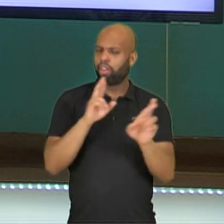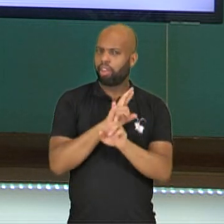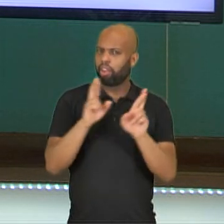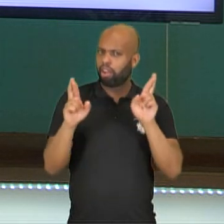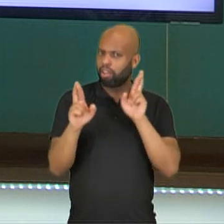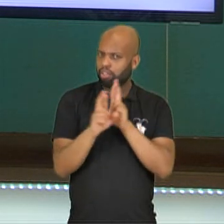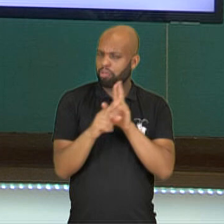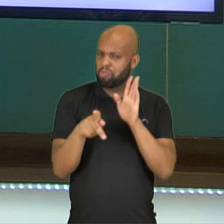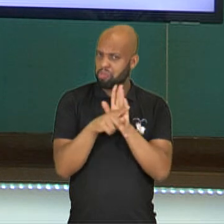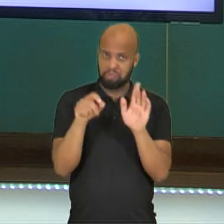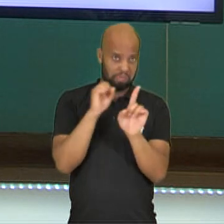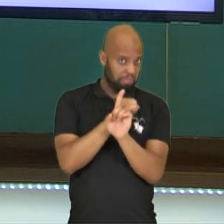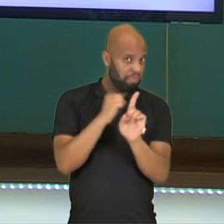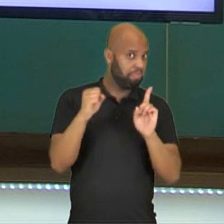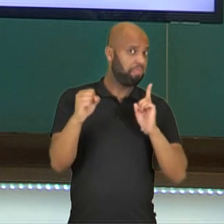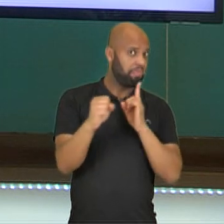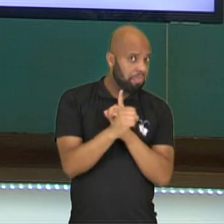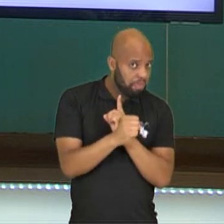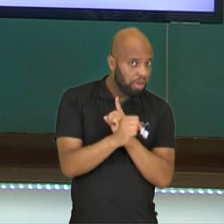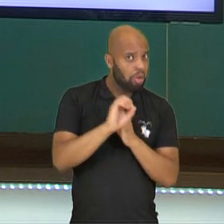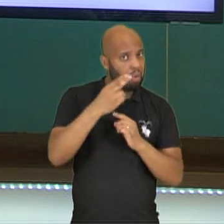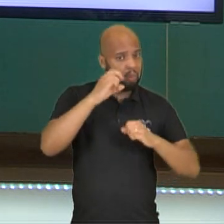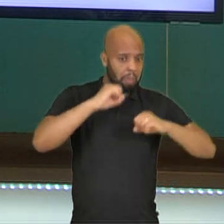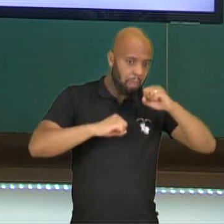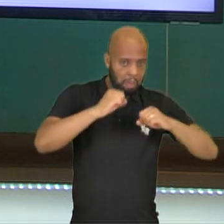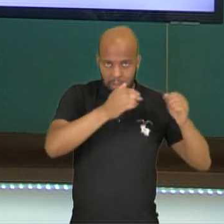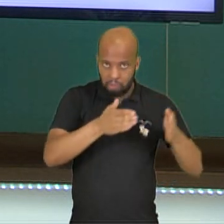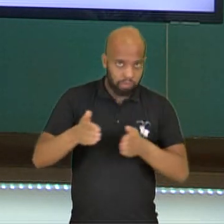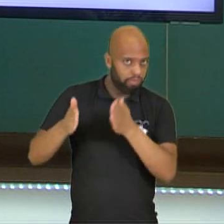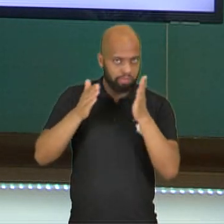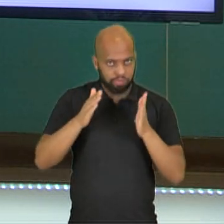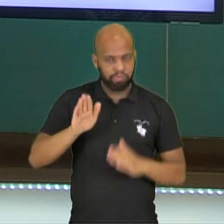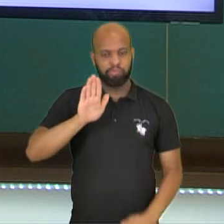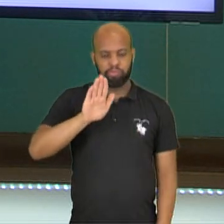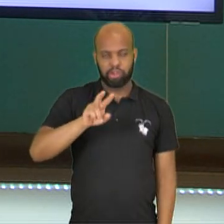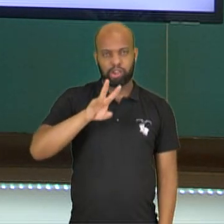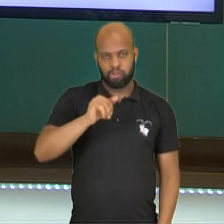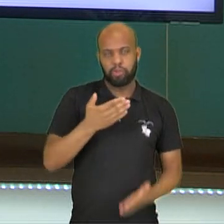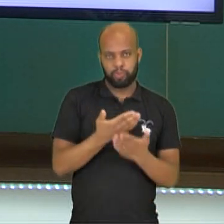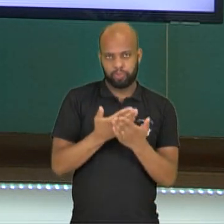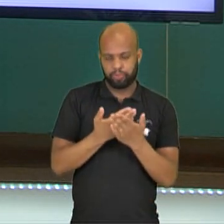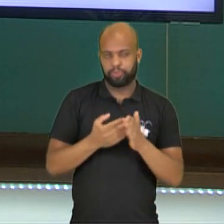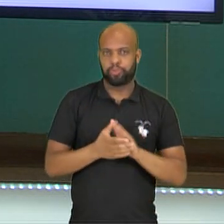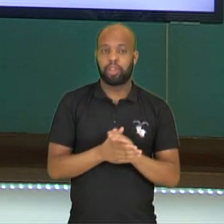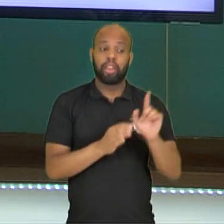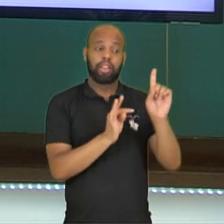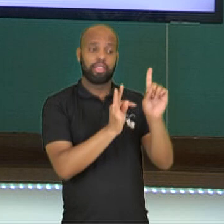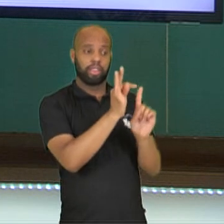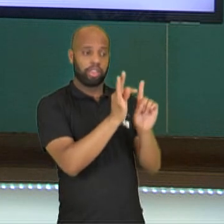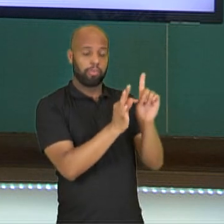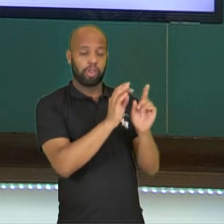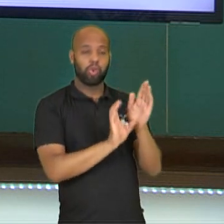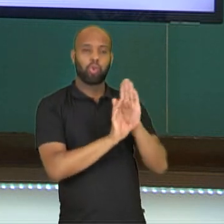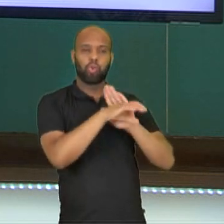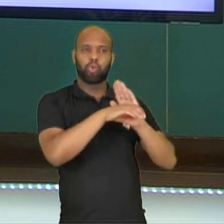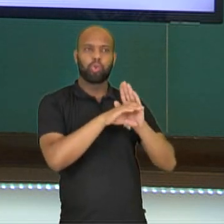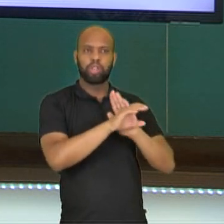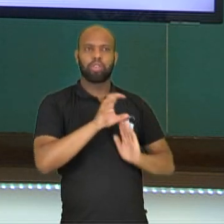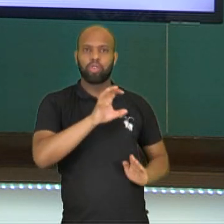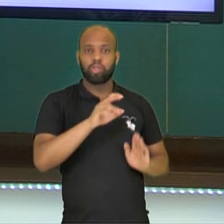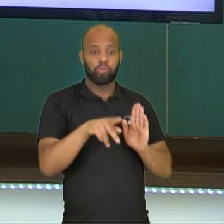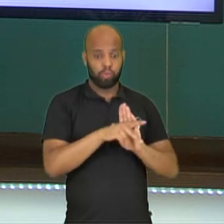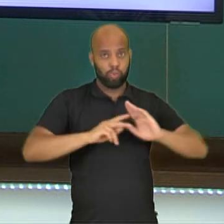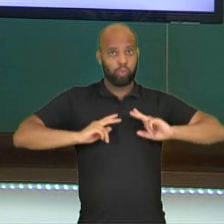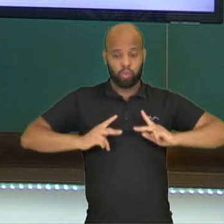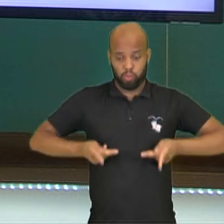produção, sociedade? É isso que vamos ver agora. A primeira coisa que a gente tem que entender é que temperatura é um conceito basicamente do ser